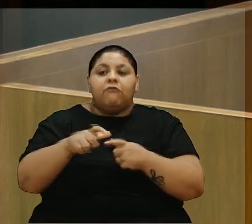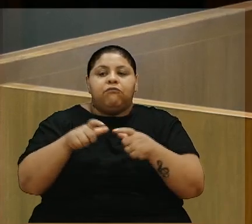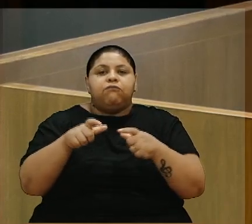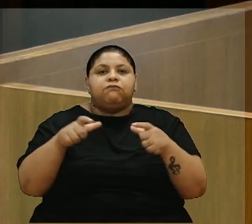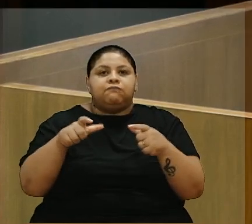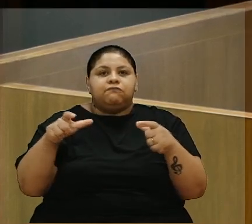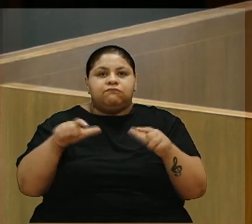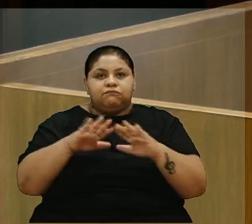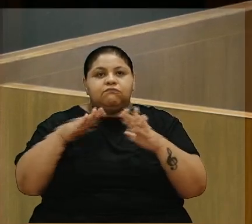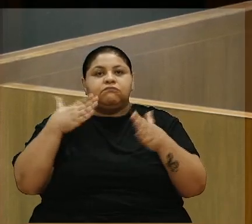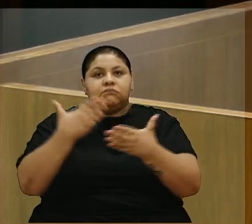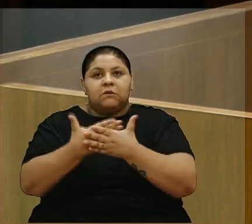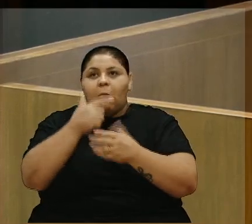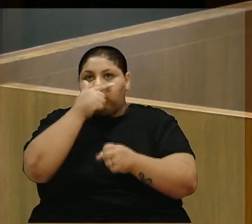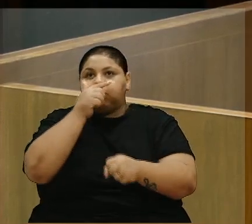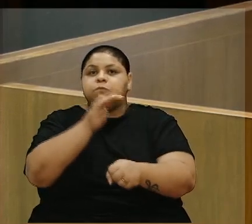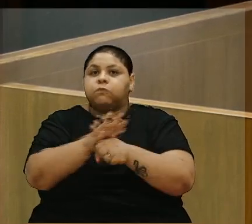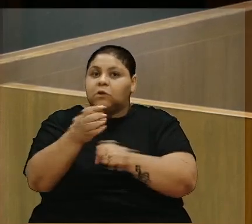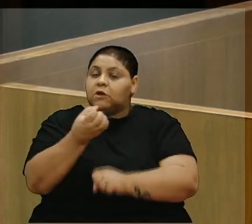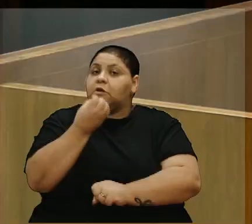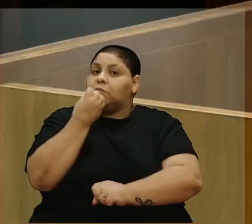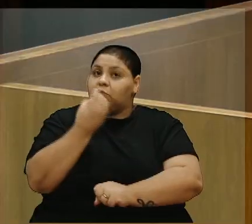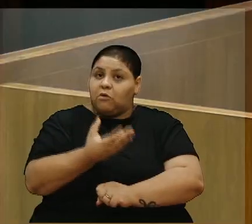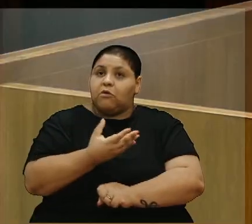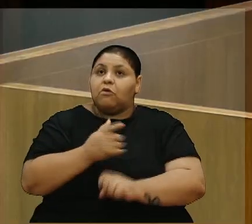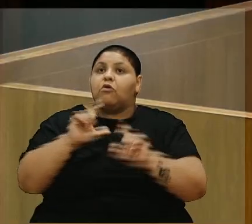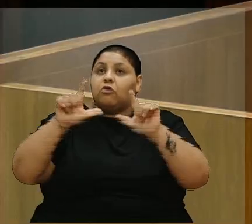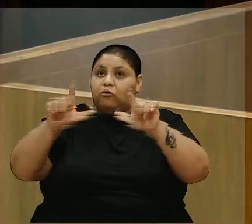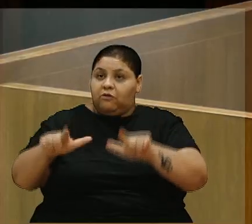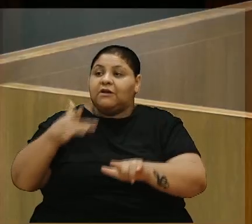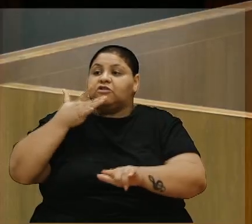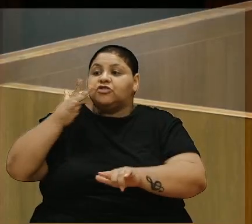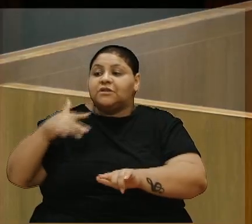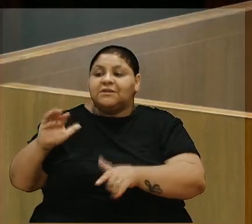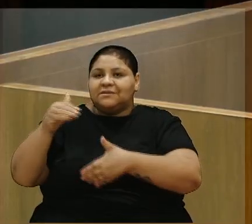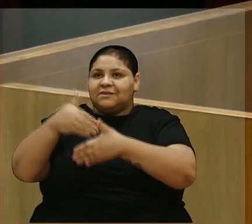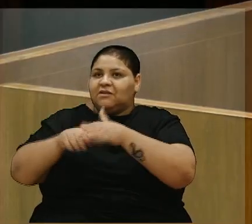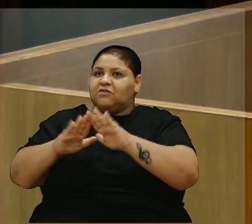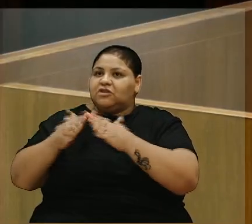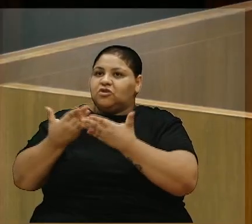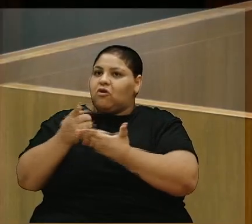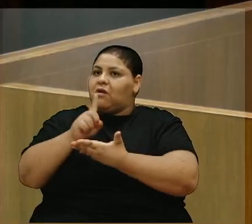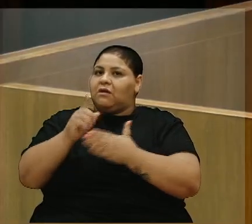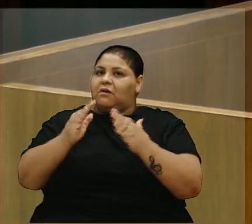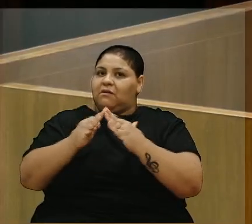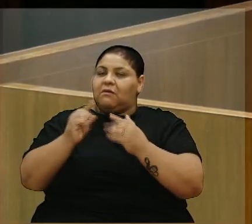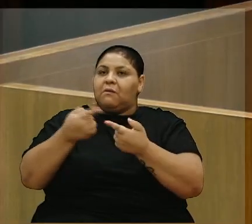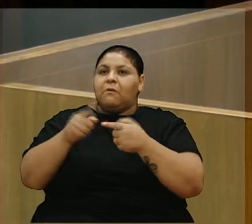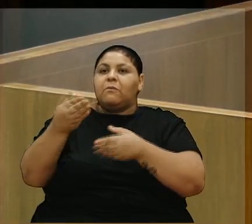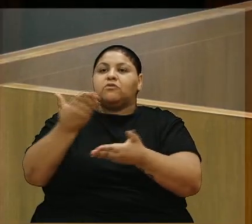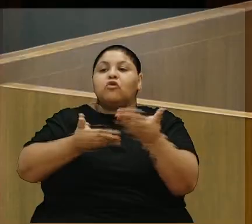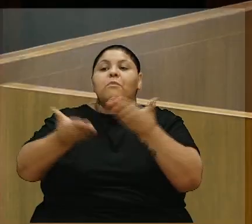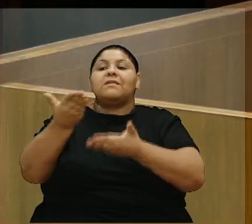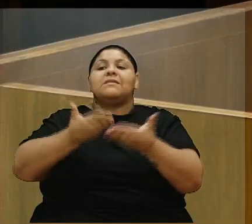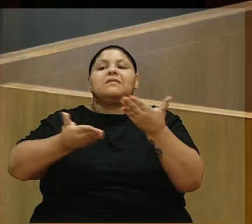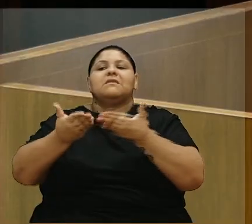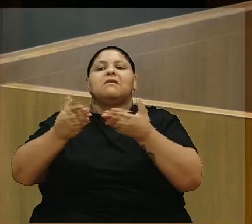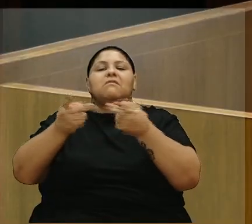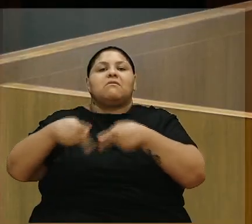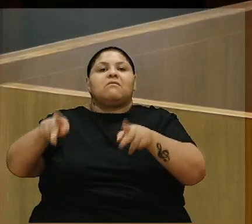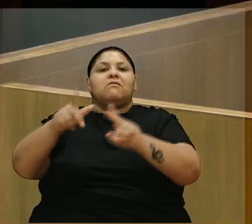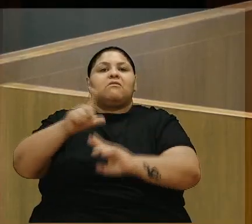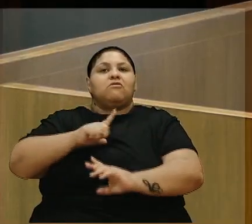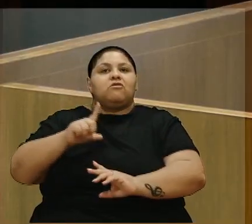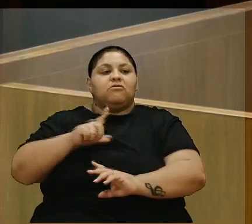nossas escolas estão cheias, e que bom, porque lugar de criança é na escola, não é em casa. Mas como atender esse público? Se a gente não